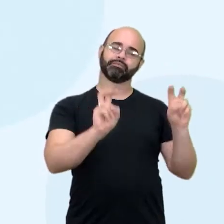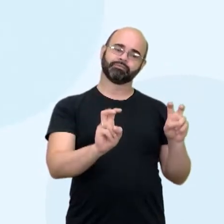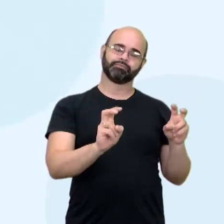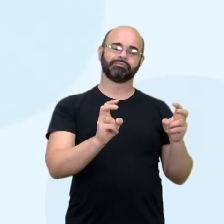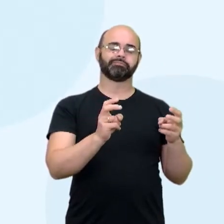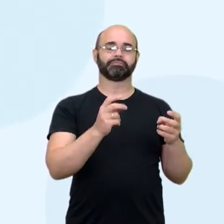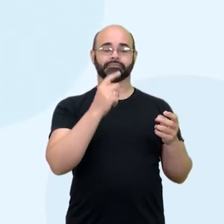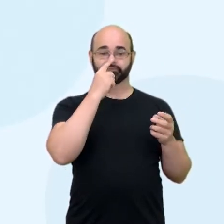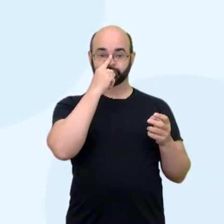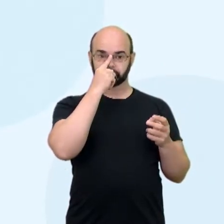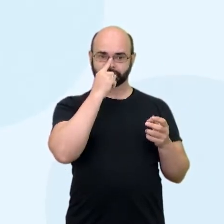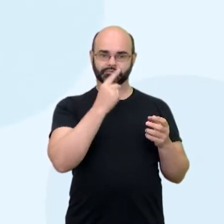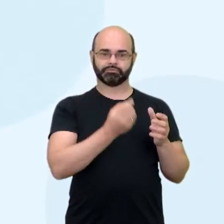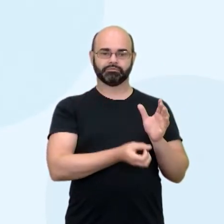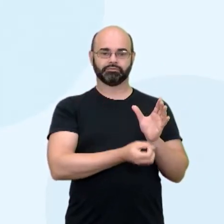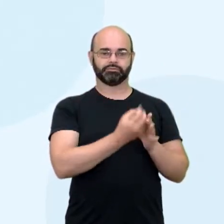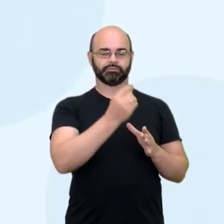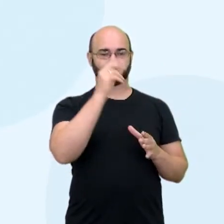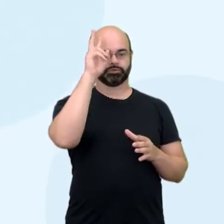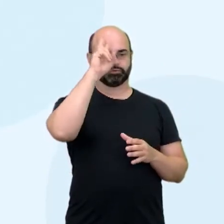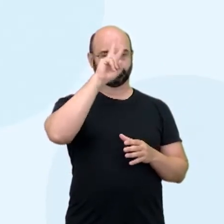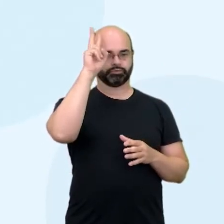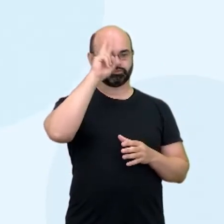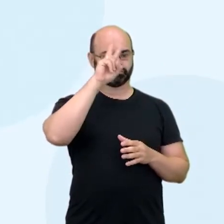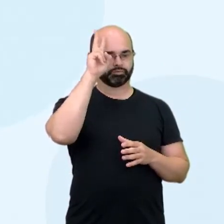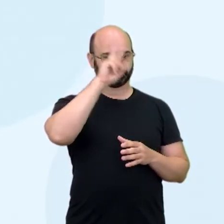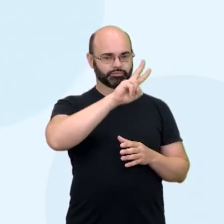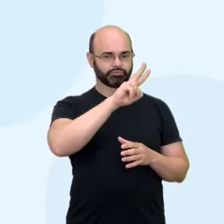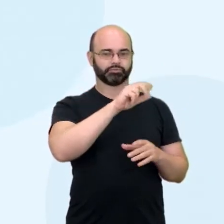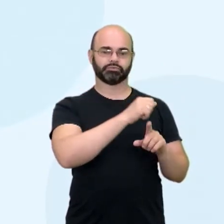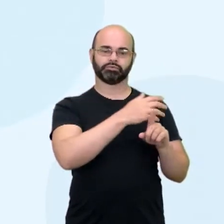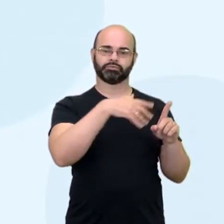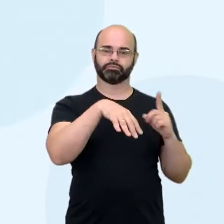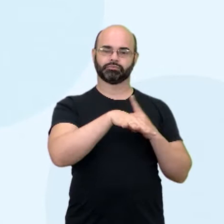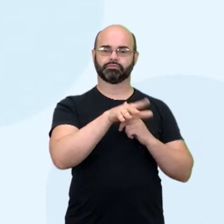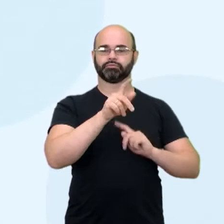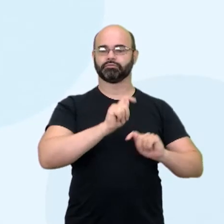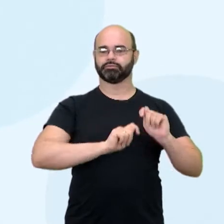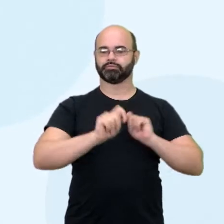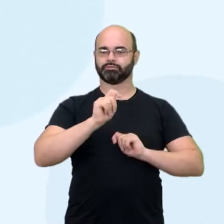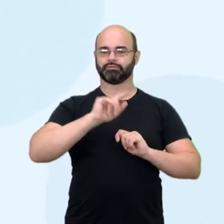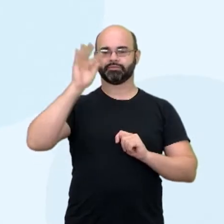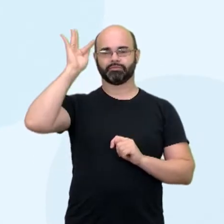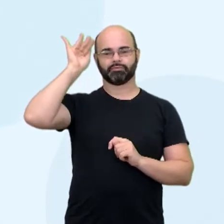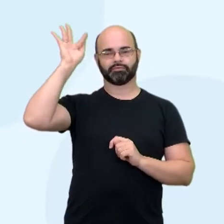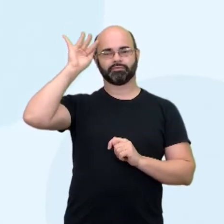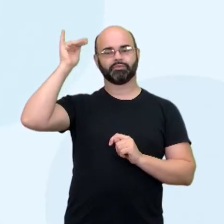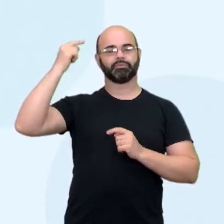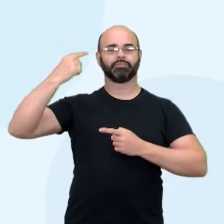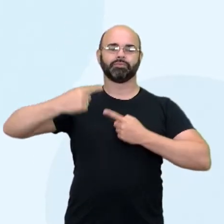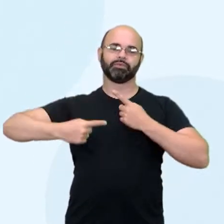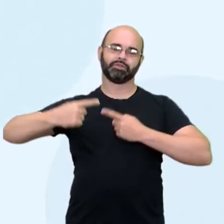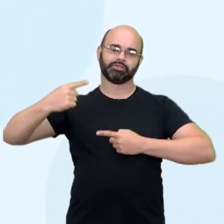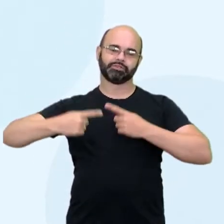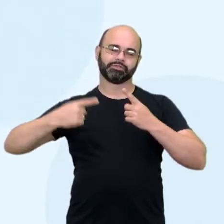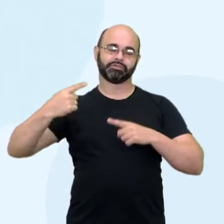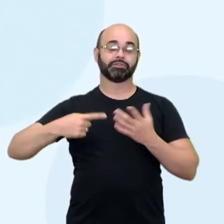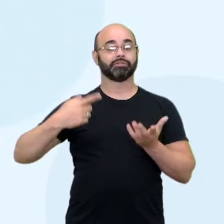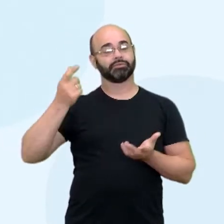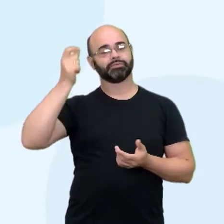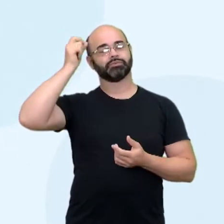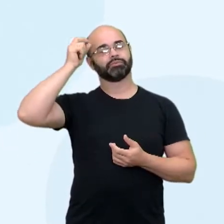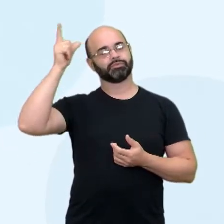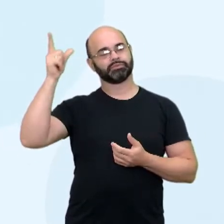de natureza histórica social e econômica filosófica política e